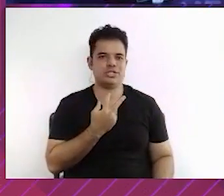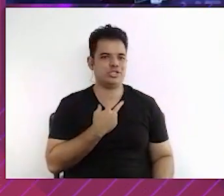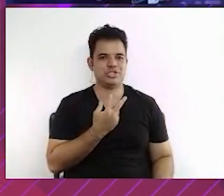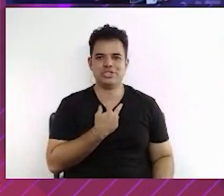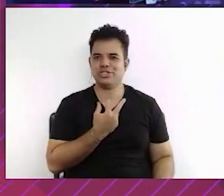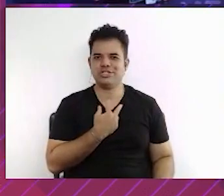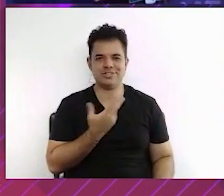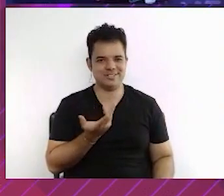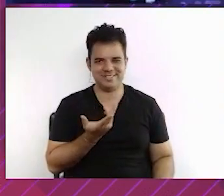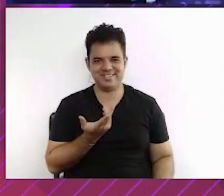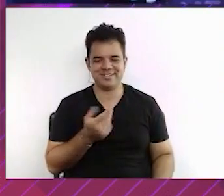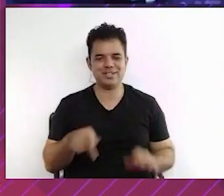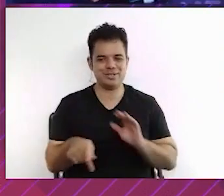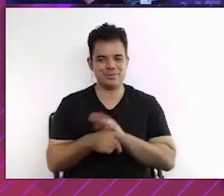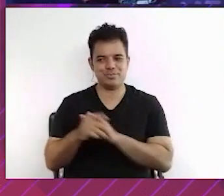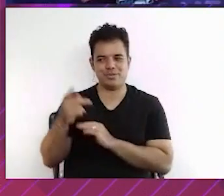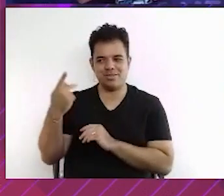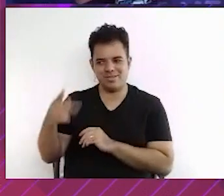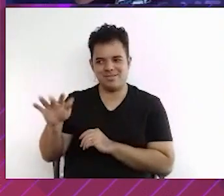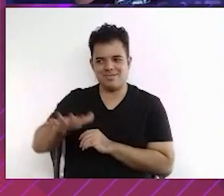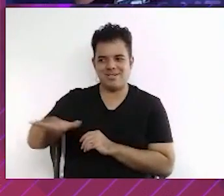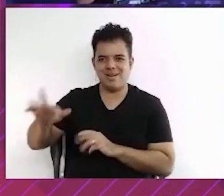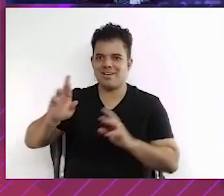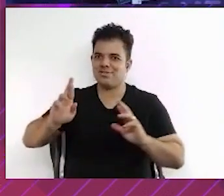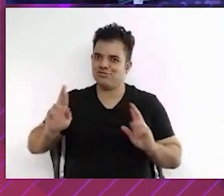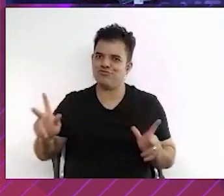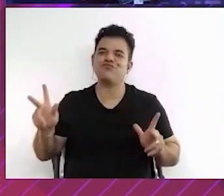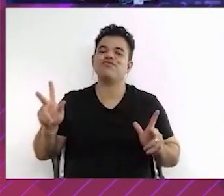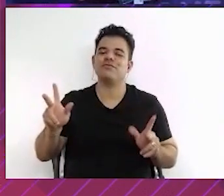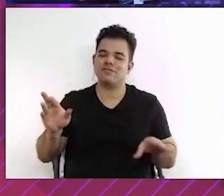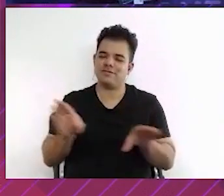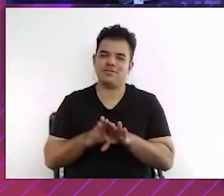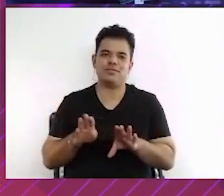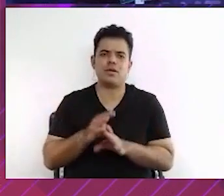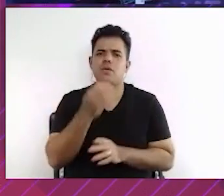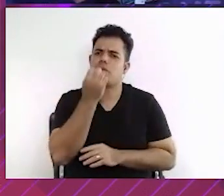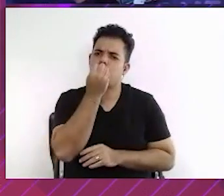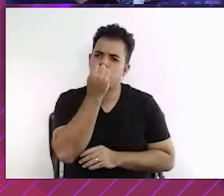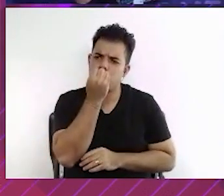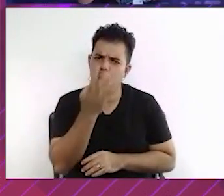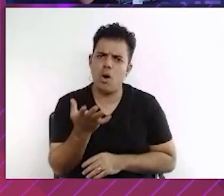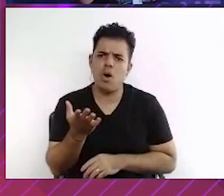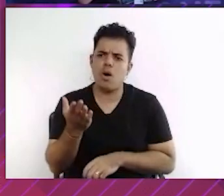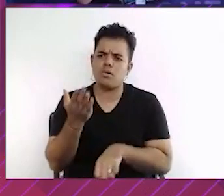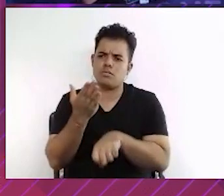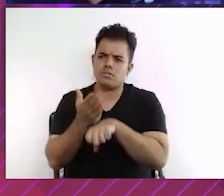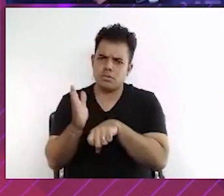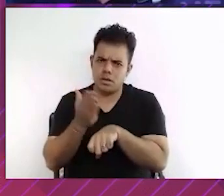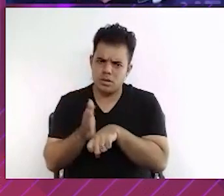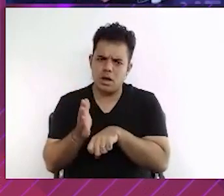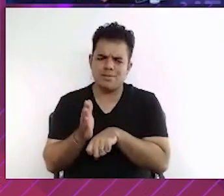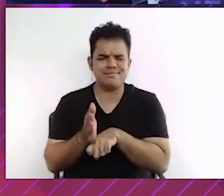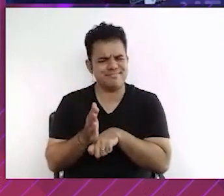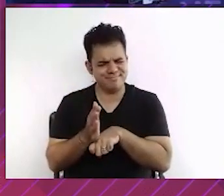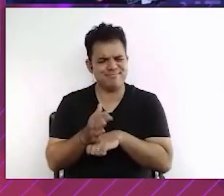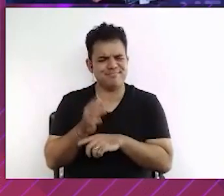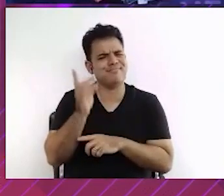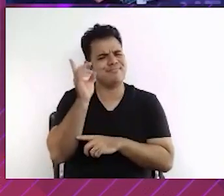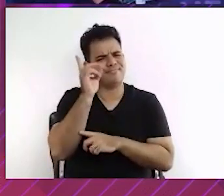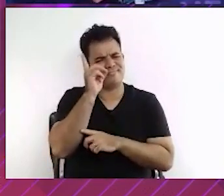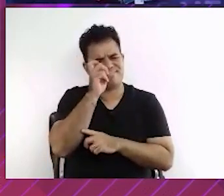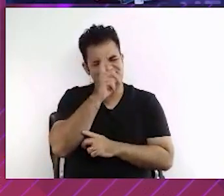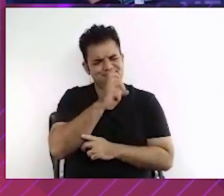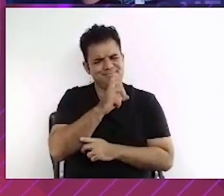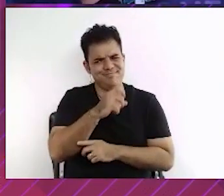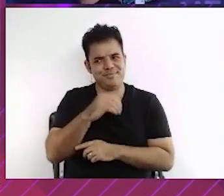super boa, assim, e ser treinada e qualificada em tudo, mas é raro, né? Aí, então,